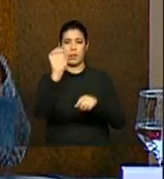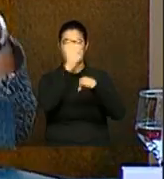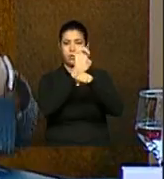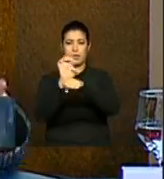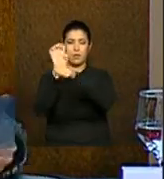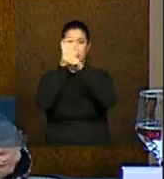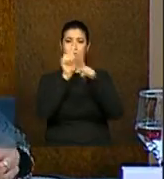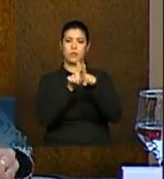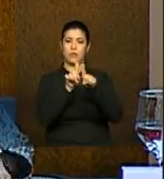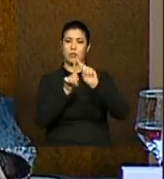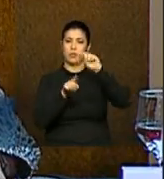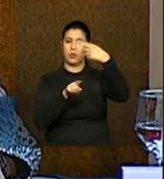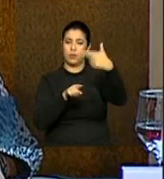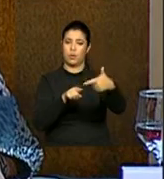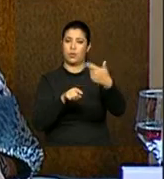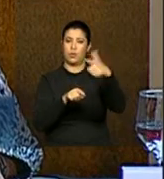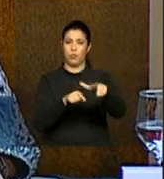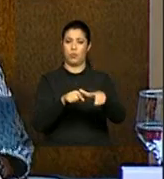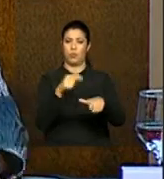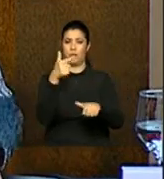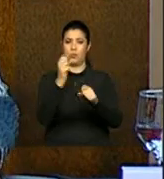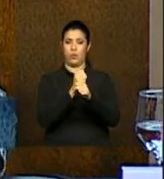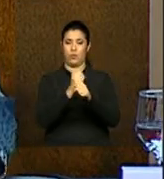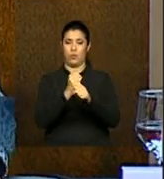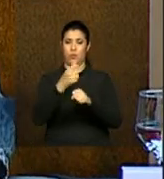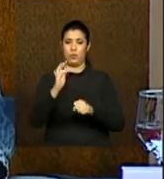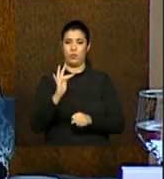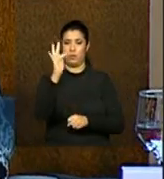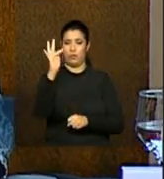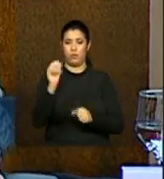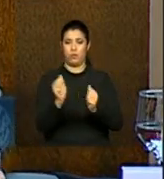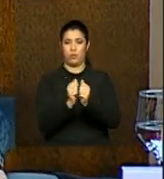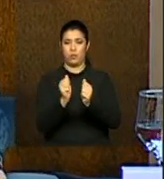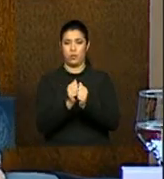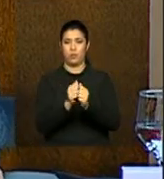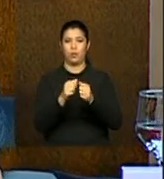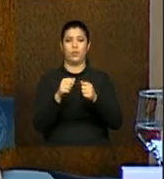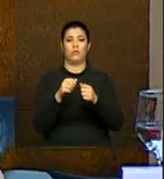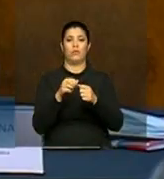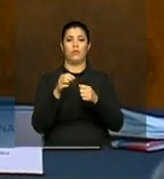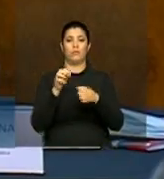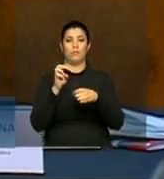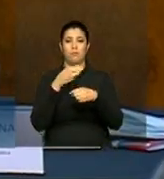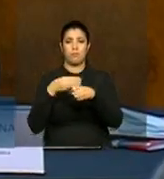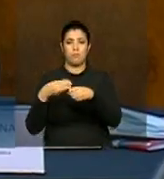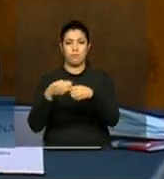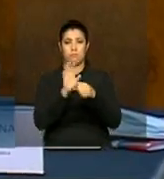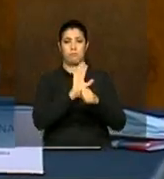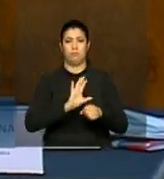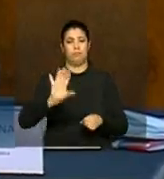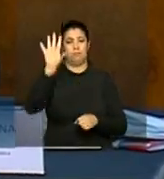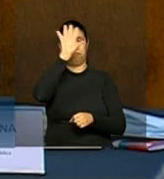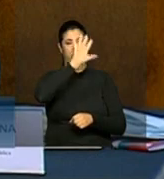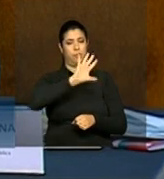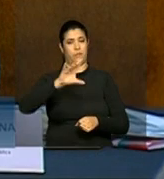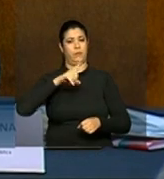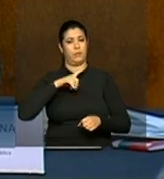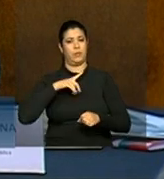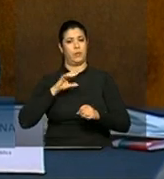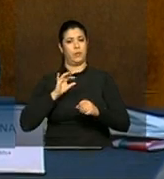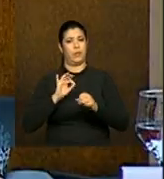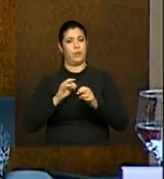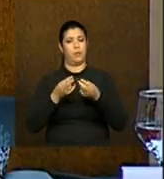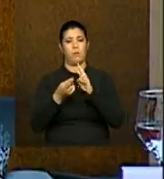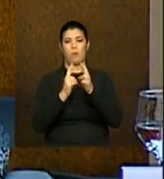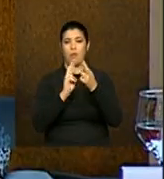depois do anos depois, com a eleição dos novos prefeitos, em parceria com os estados, eh construir também uma rede de